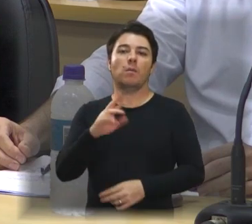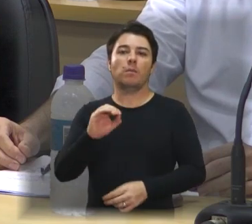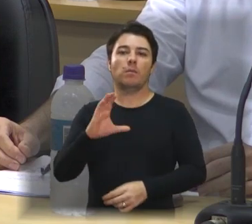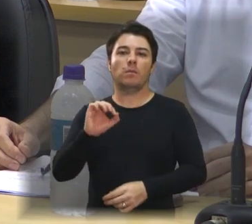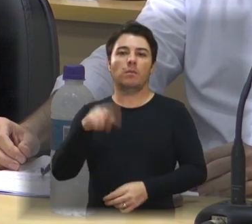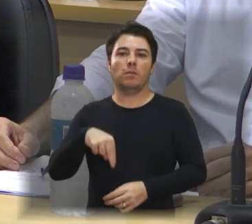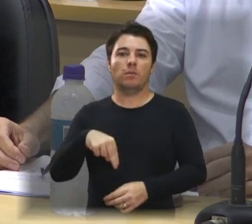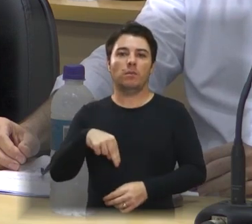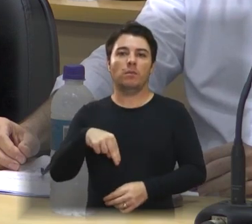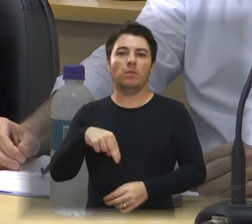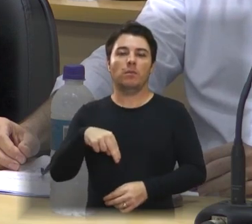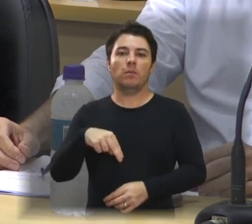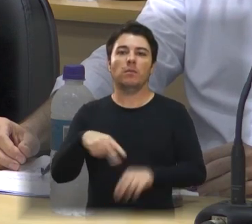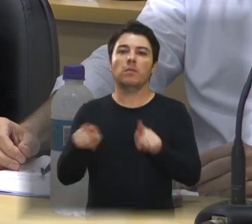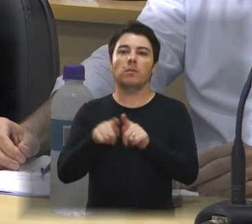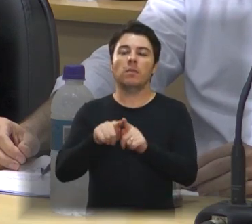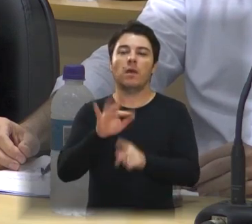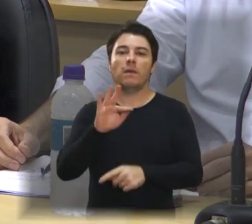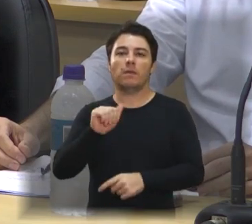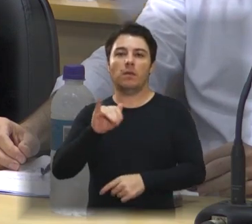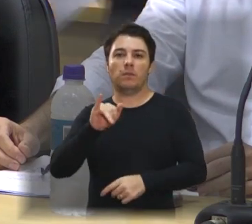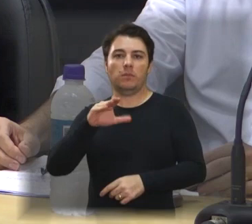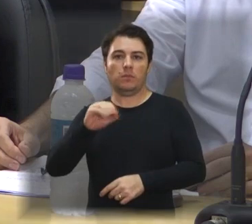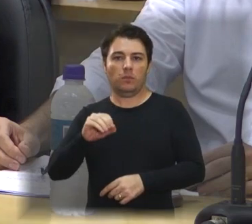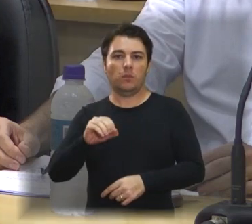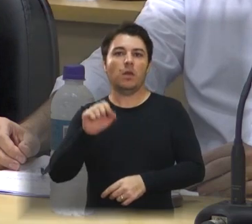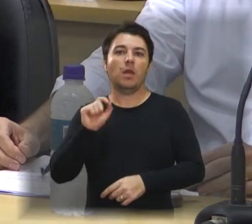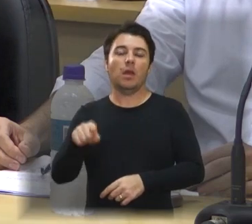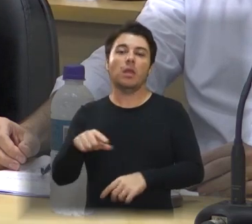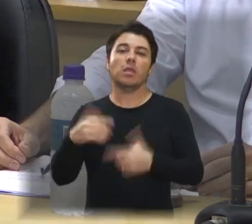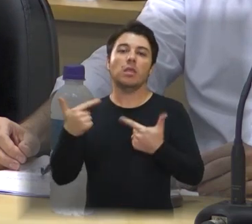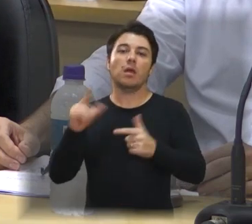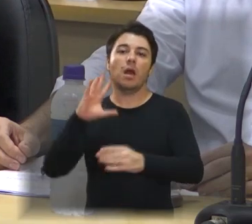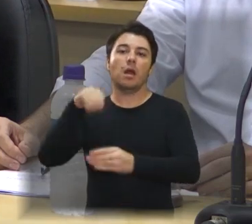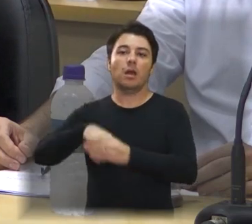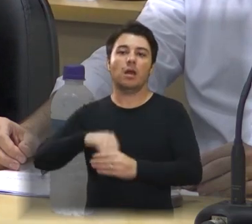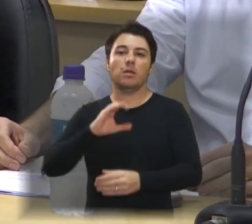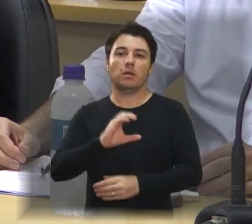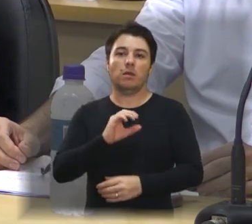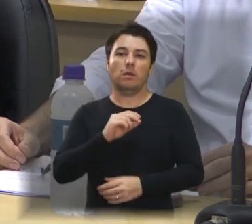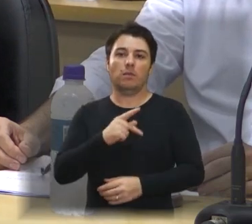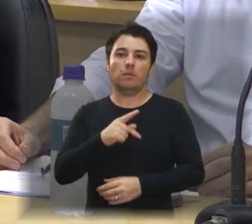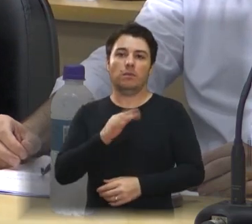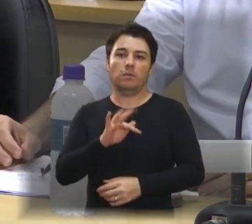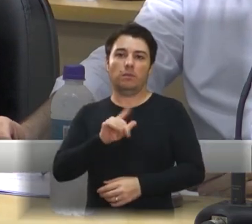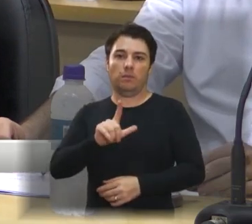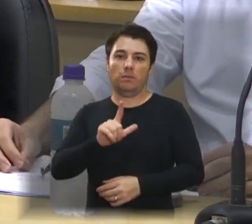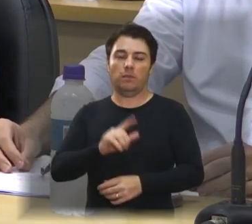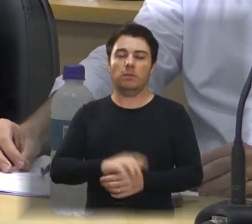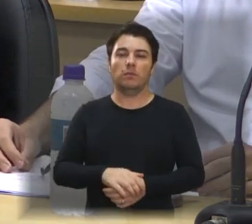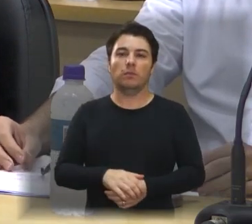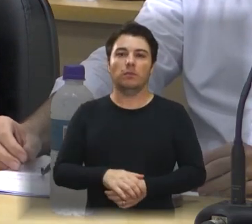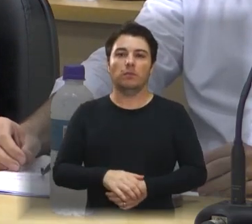PROCON senhor Fabiano Ferreira Dias consultor de negócios da CPFL